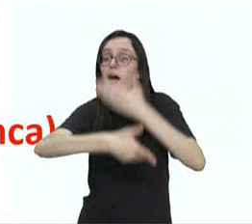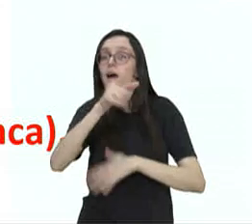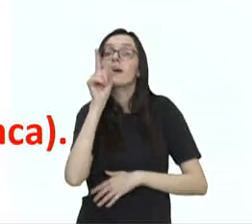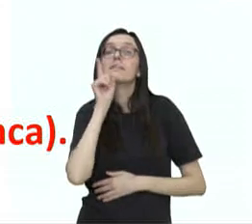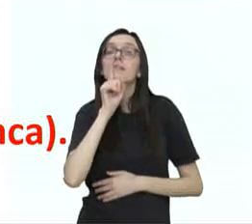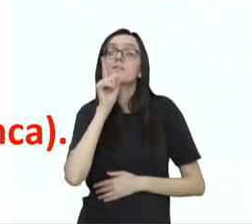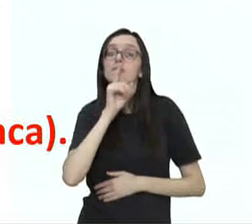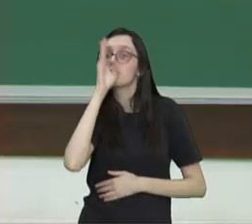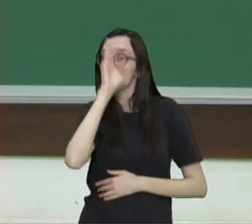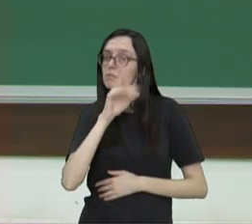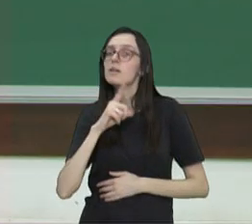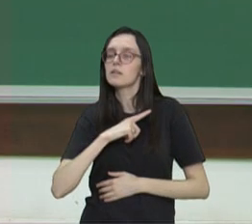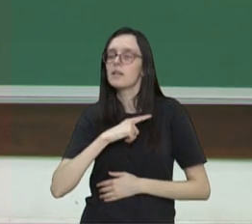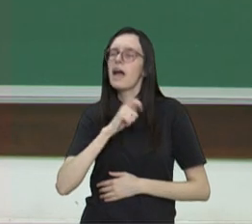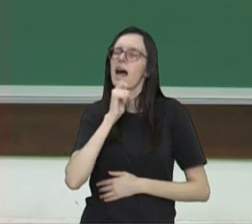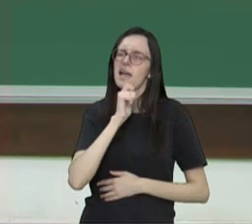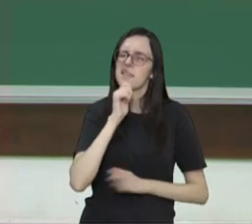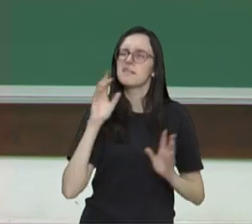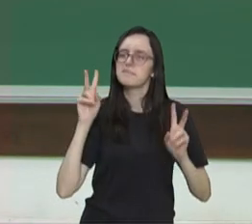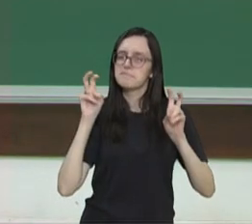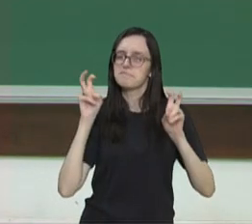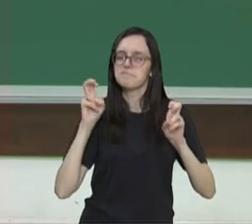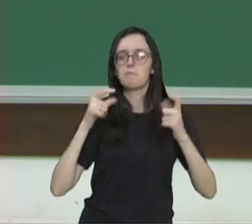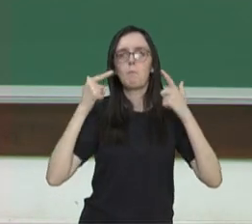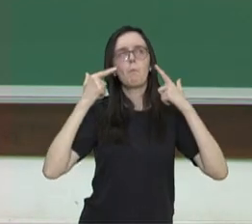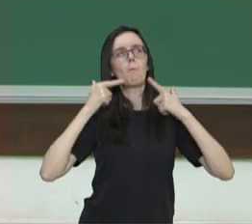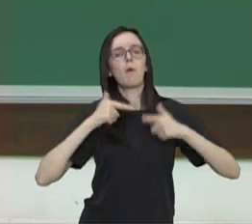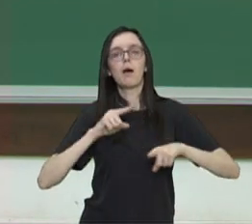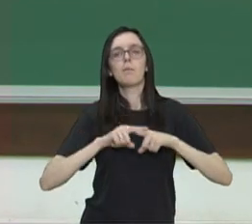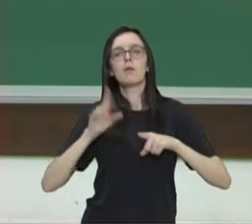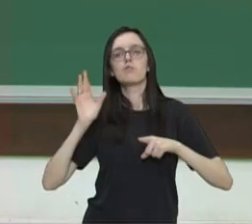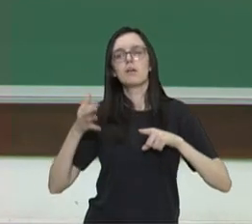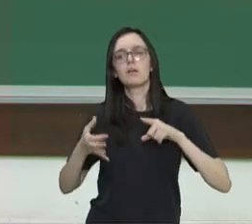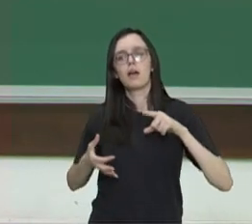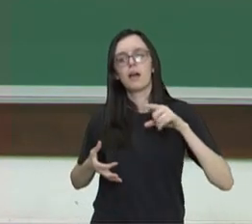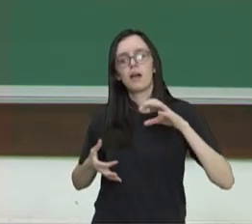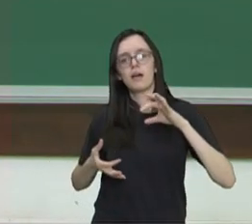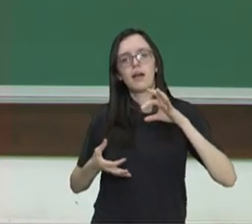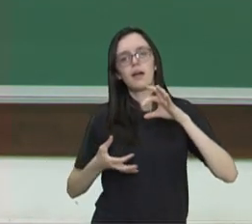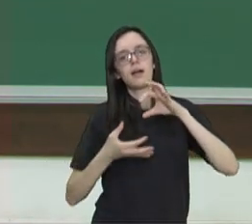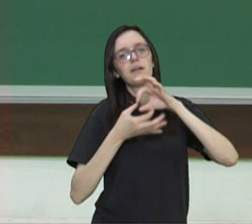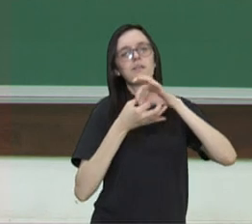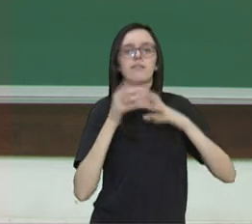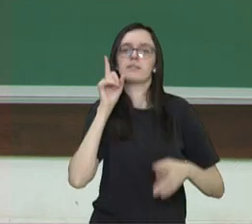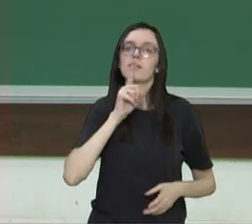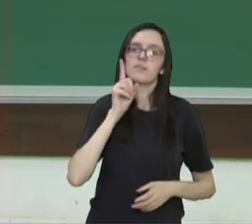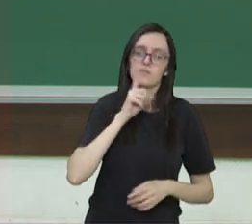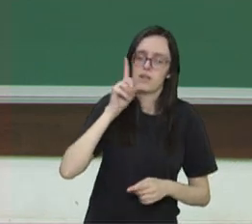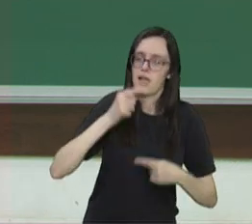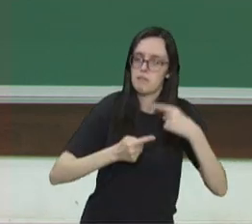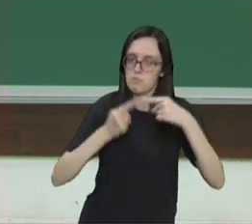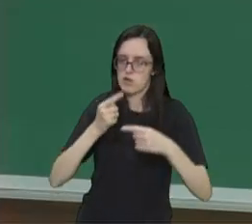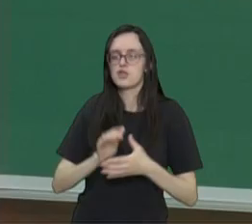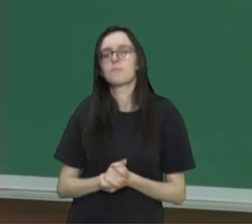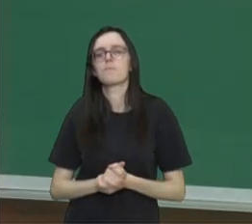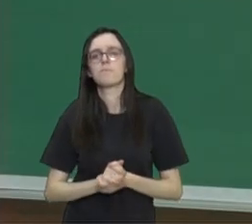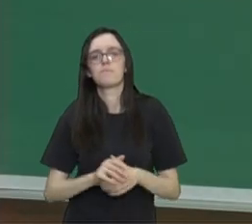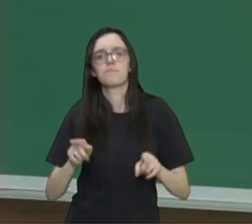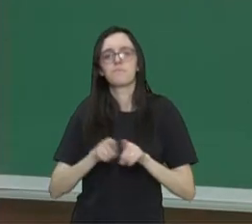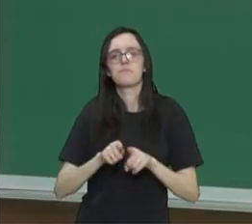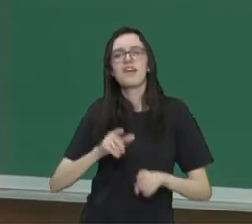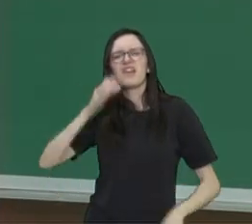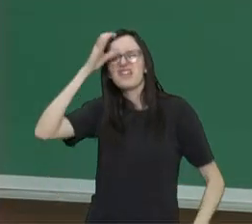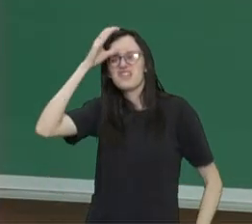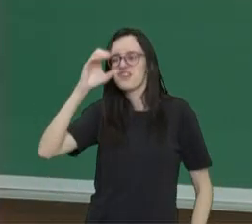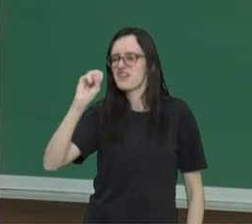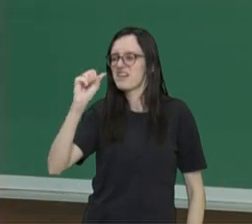Brasil ainda tem uma neutralidade, mas o Brasil já está pendendo um pouquinho para o lado dos Estados Unidos. Então, essa política, ó. O tio Sam está